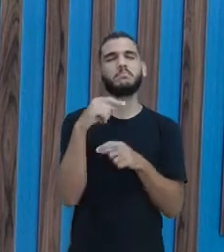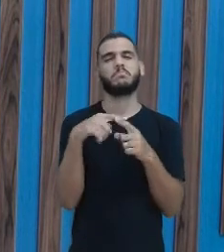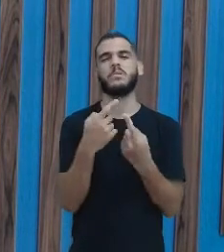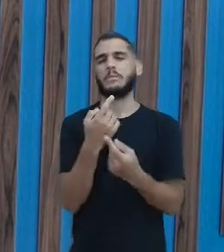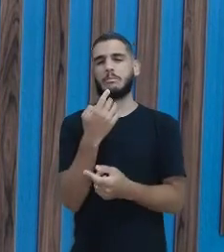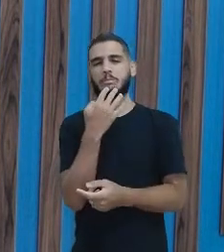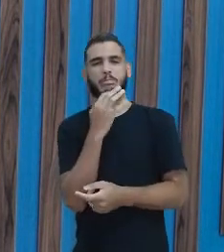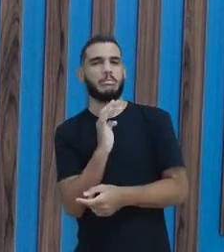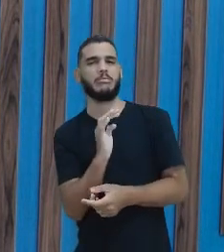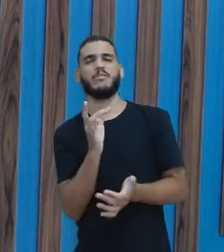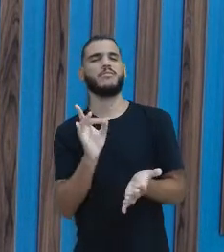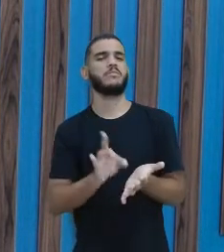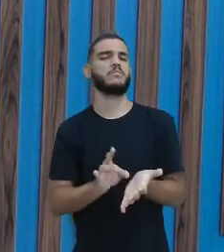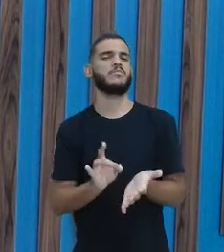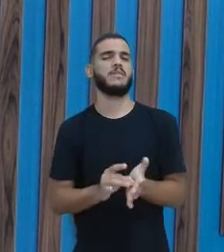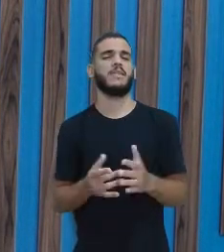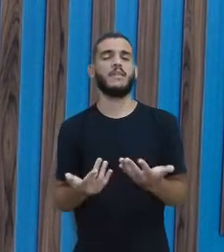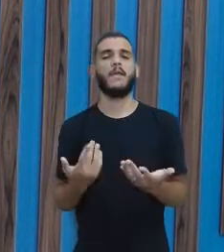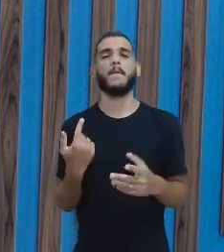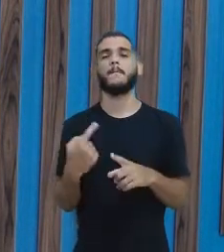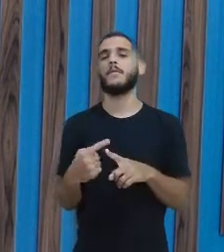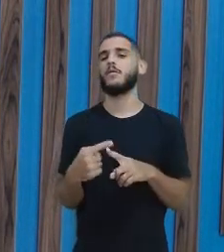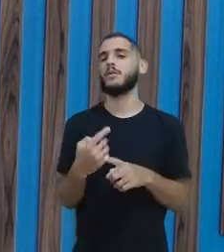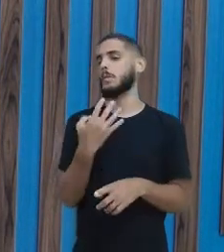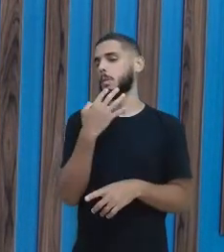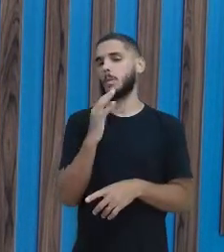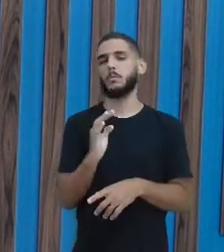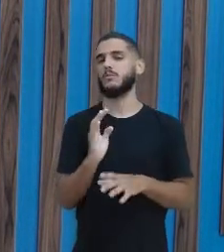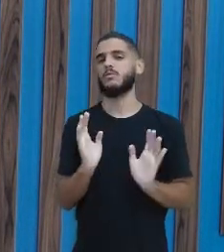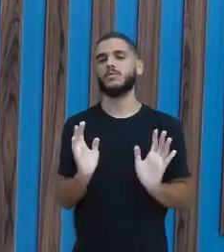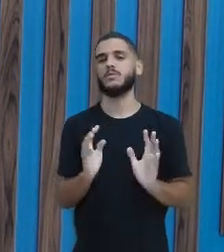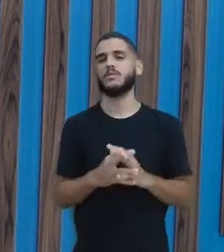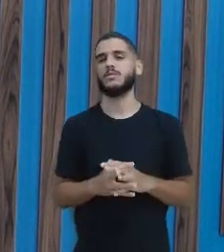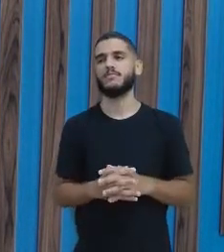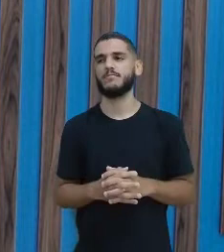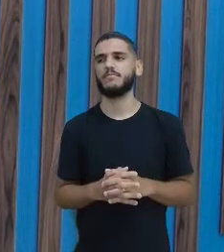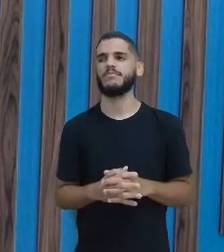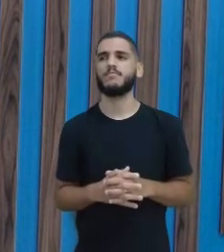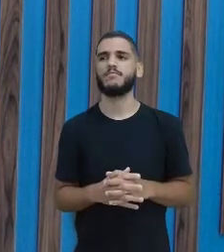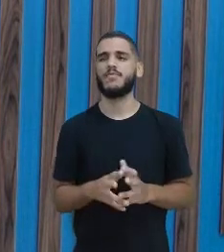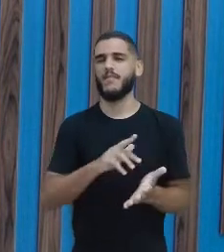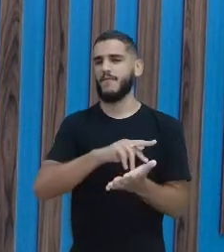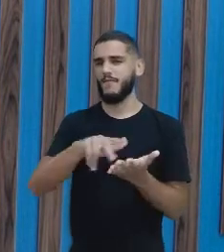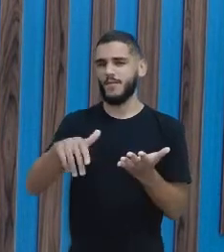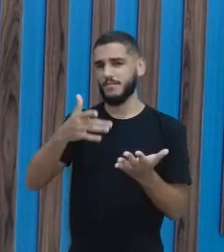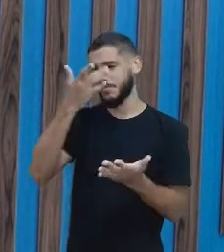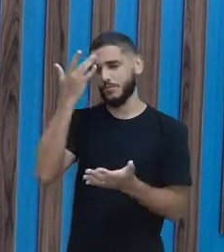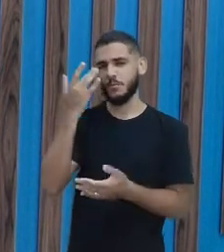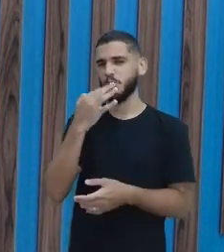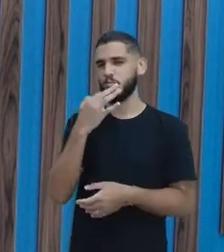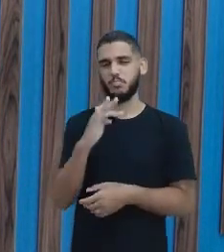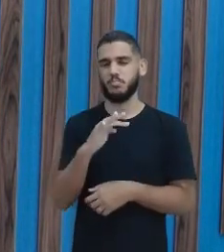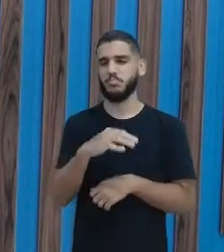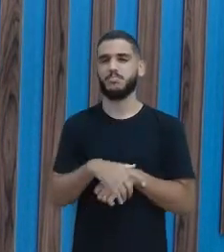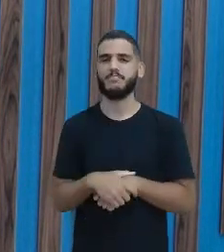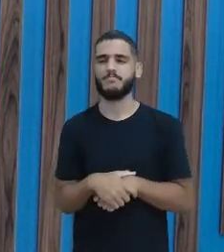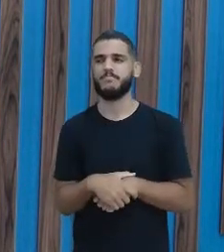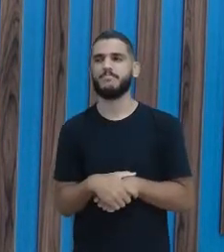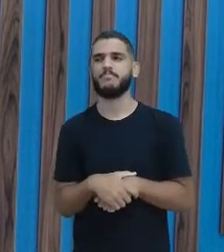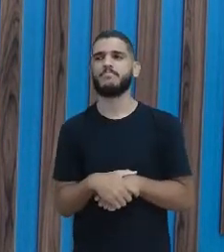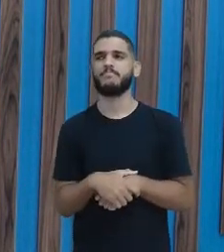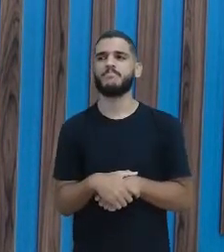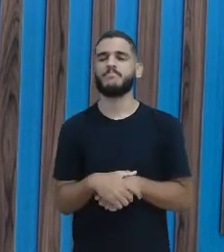sei exatamente quem é. Por que que a gente não, muitos de nós, não conhece